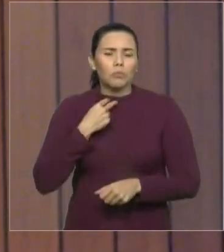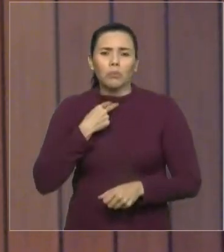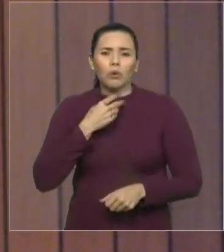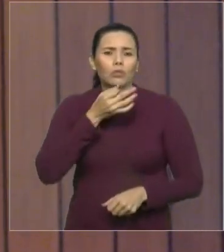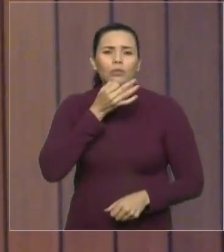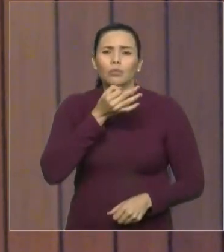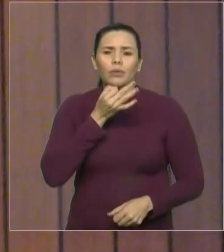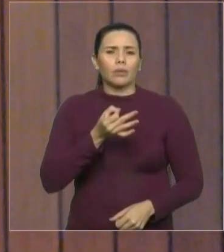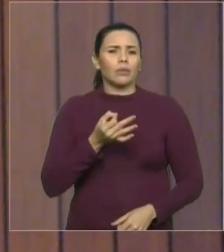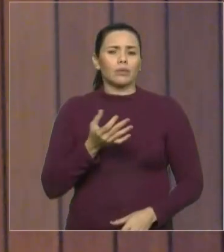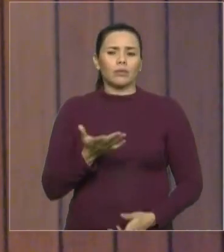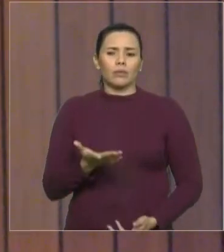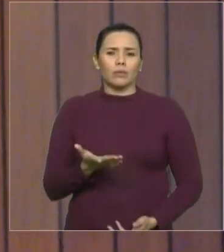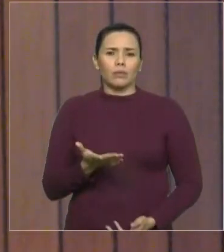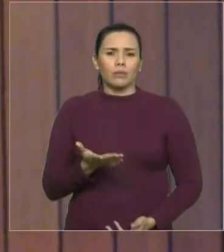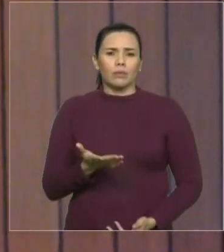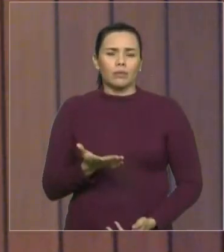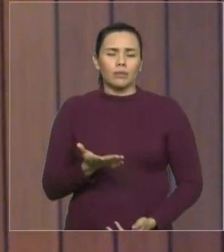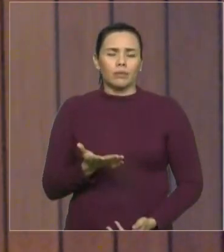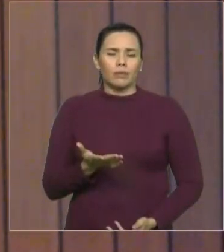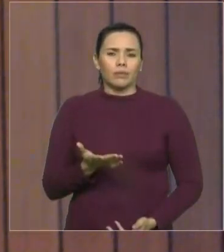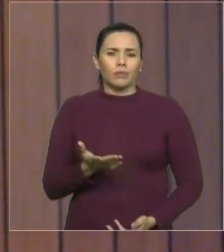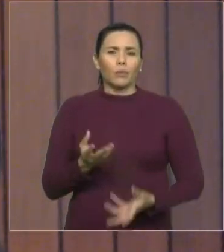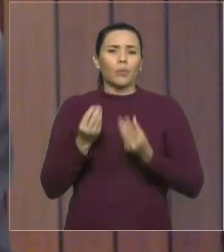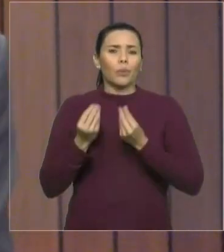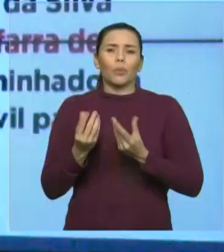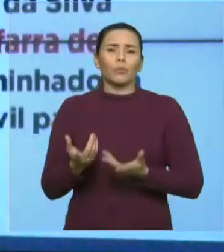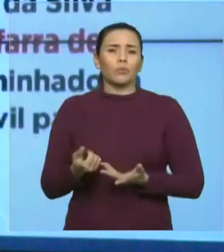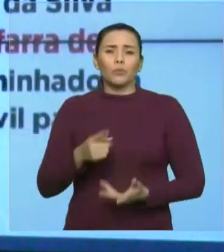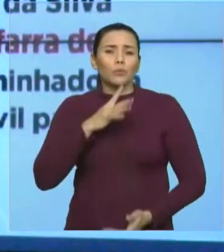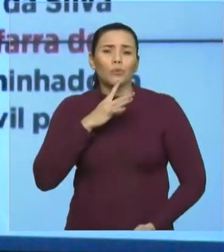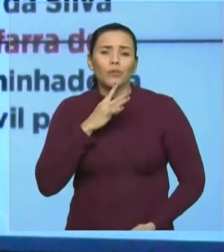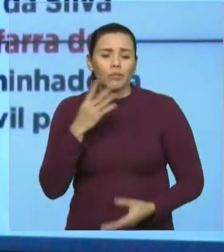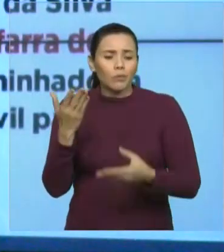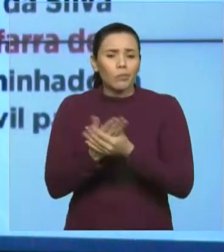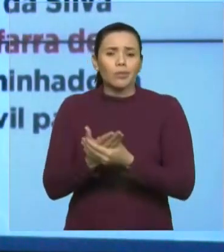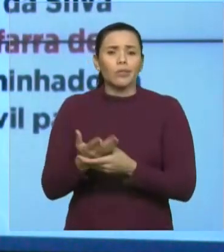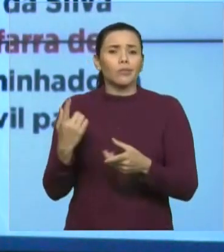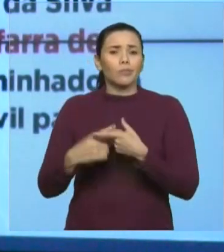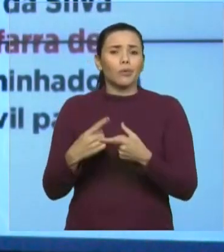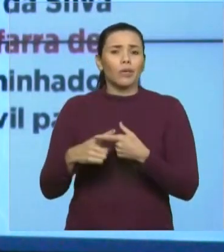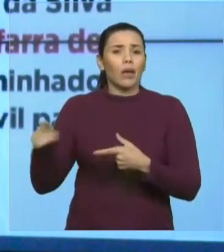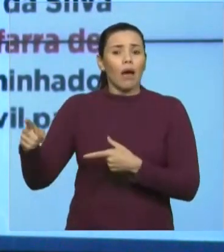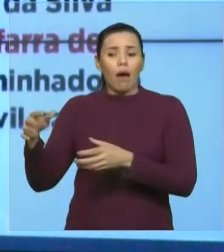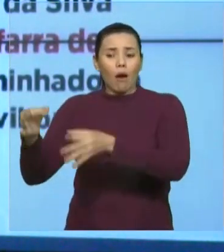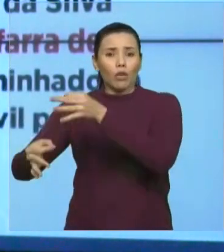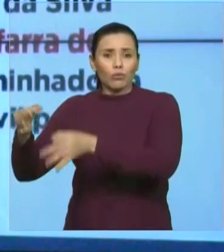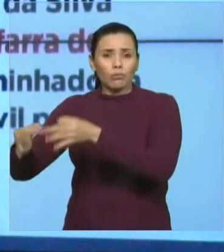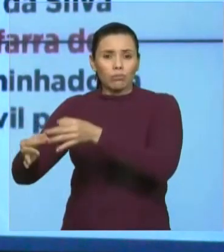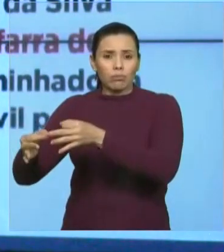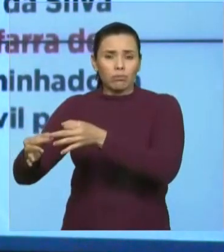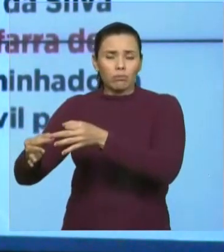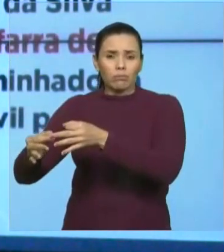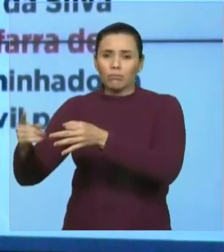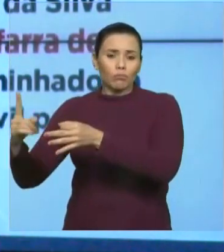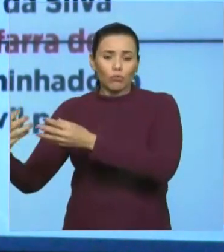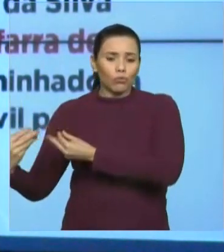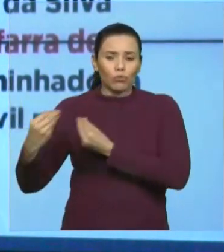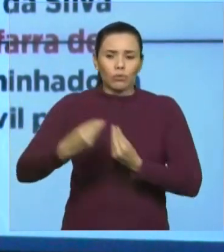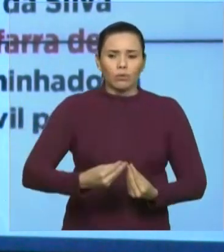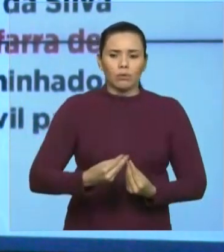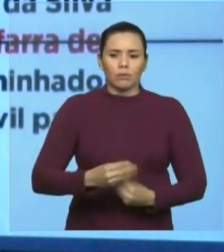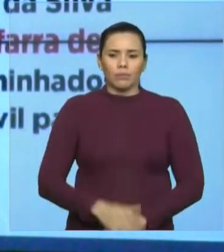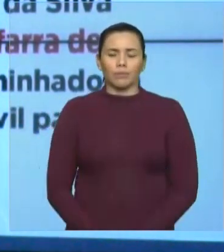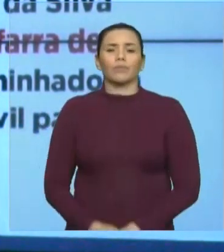se manifestar porque não foram remetidos os autos. Então, o que o promotor Francisco de Assis fez foi levantar